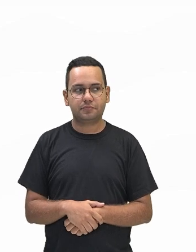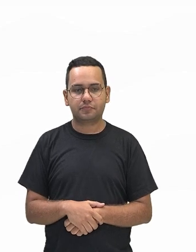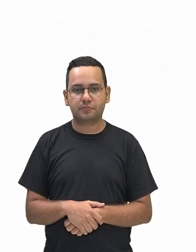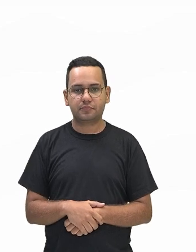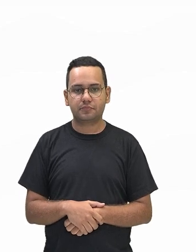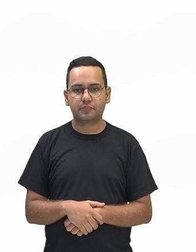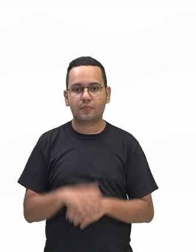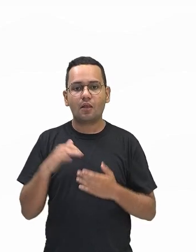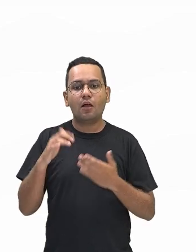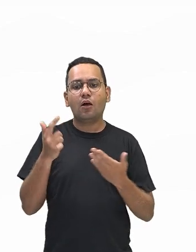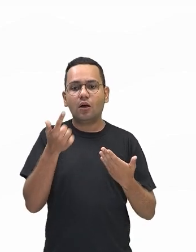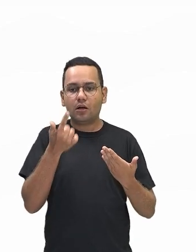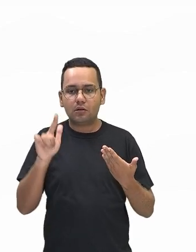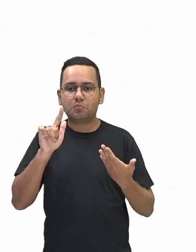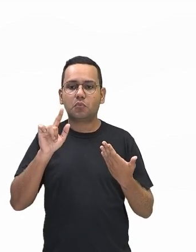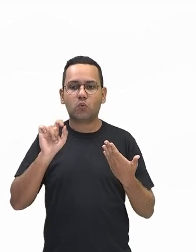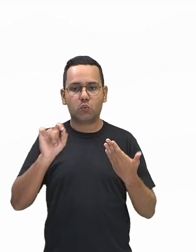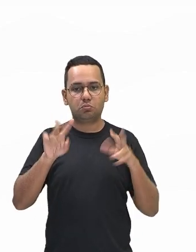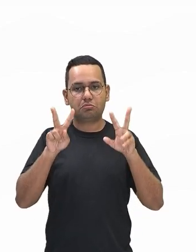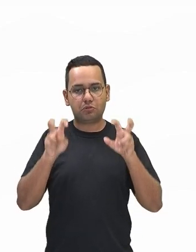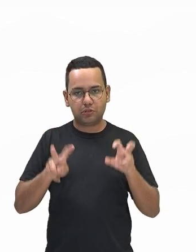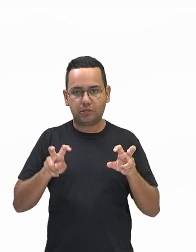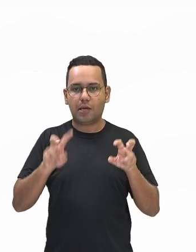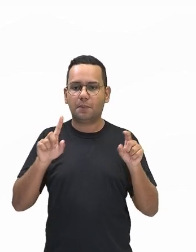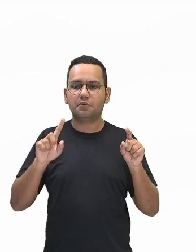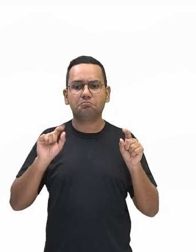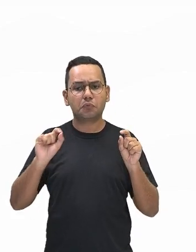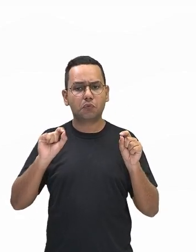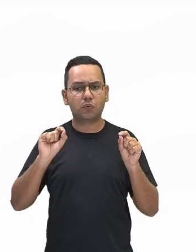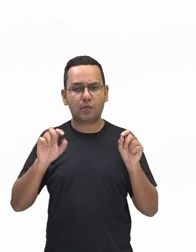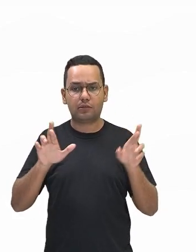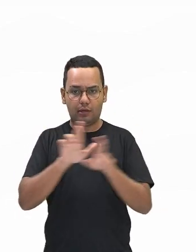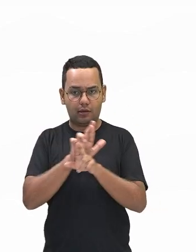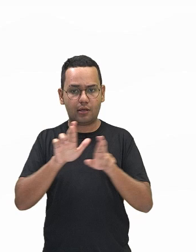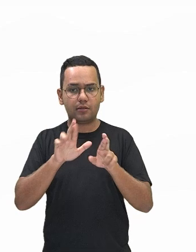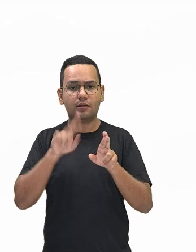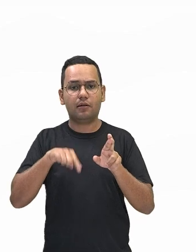estão relacionados aí ao nosso tema é a